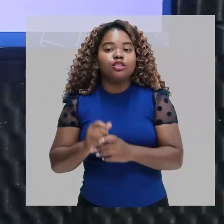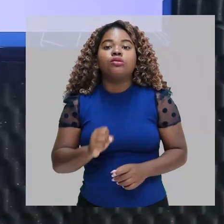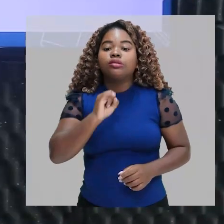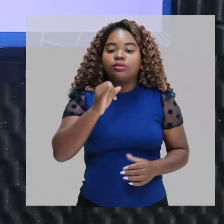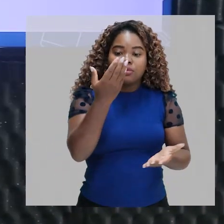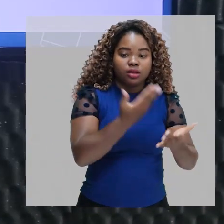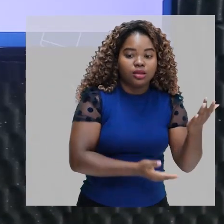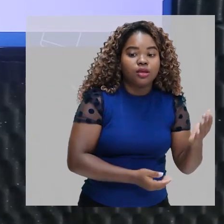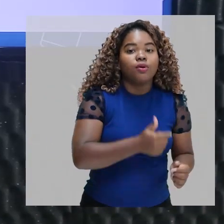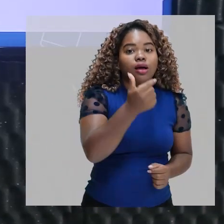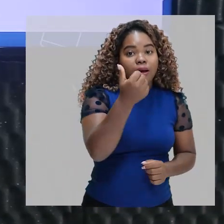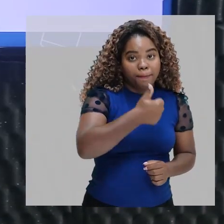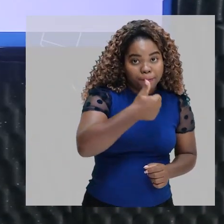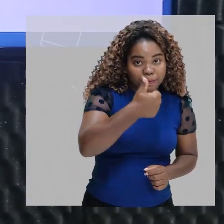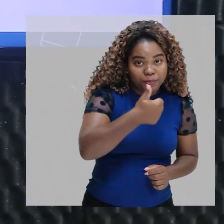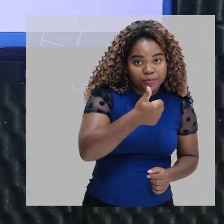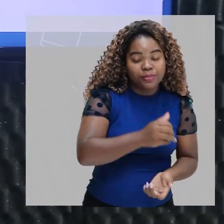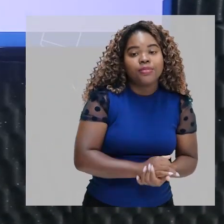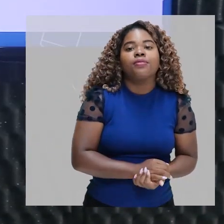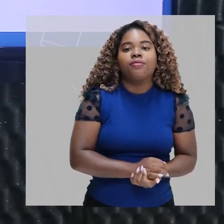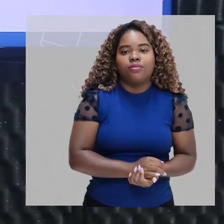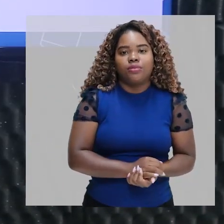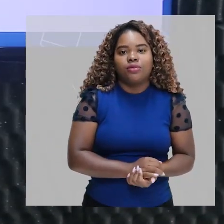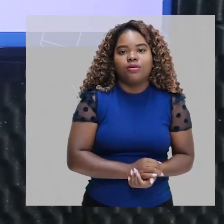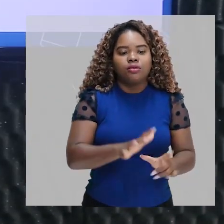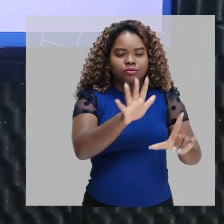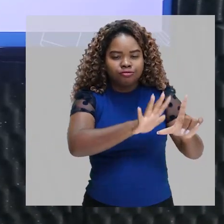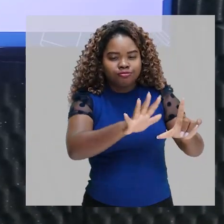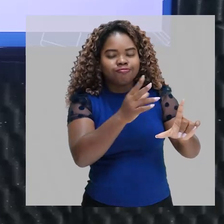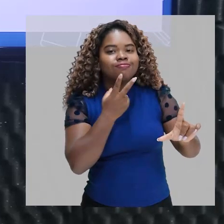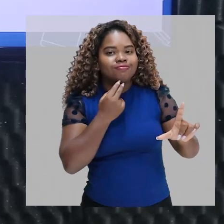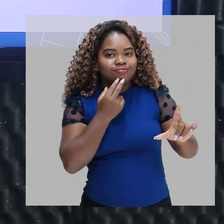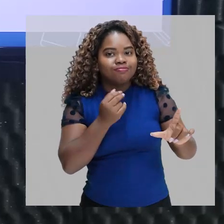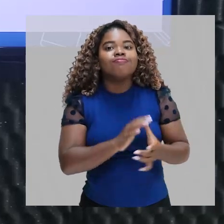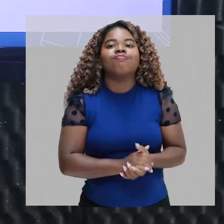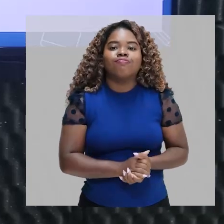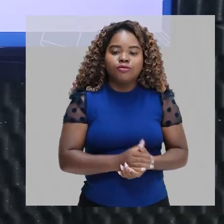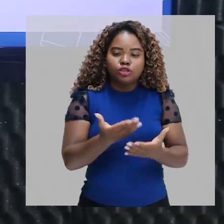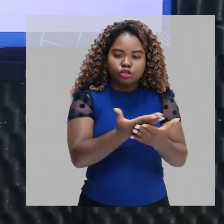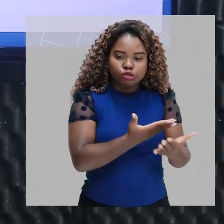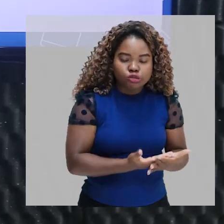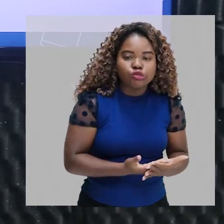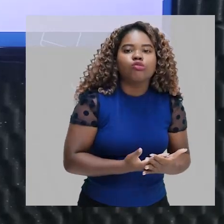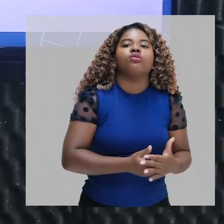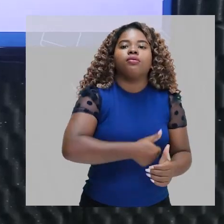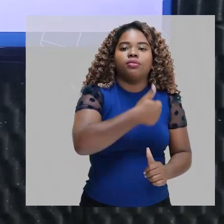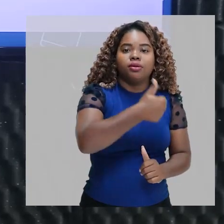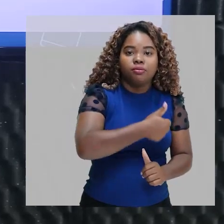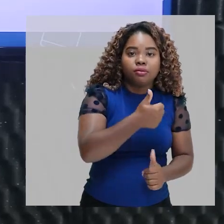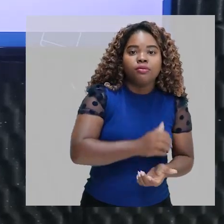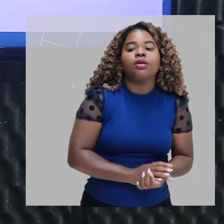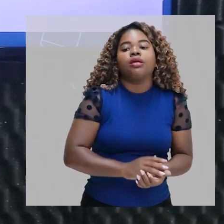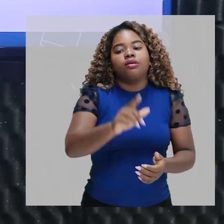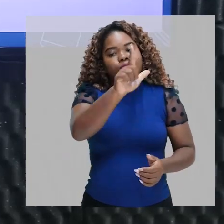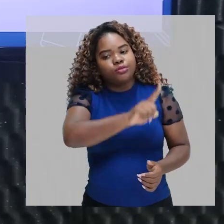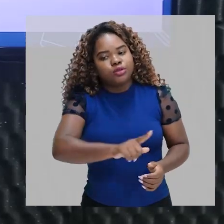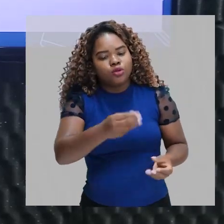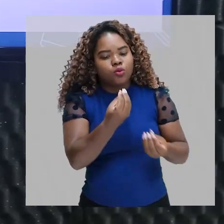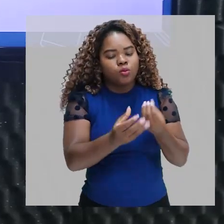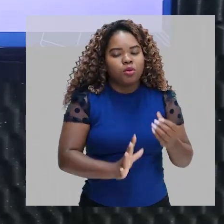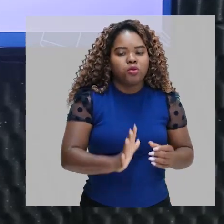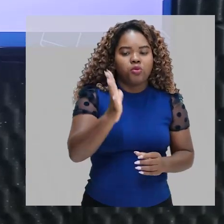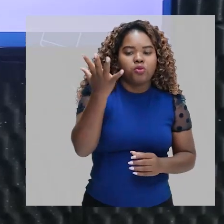das artes, parte 2. Então, se você perdeu a parte 1, dá uma passadinha lá na plataforma Gonçalves Dias, dá uma olhadinha na aula 1,